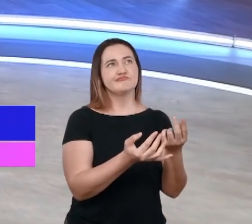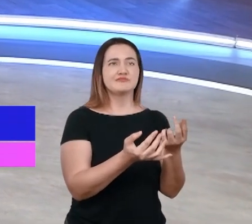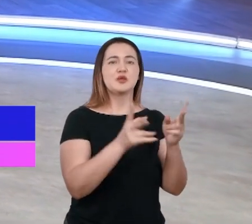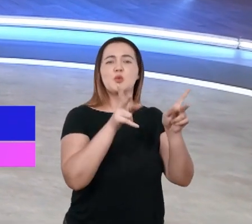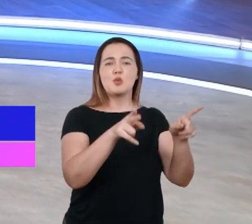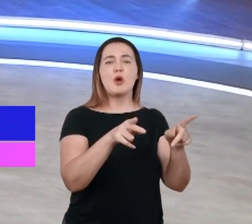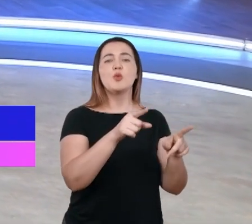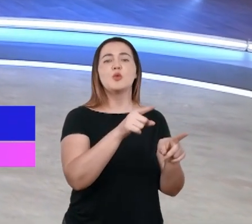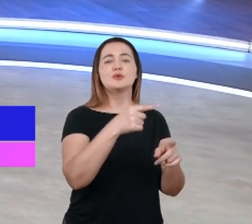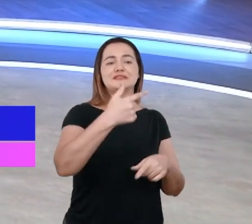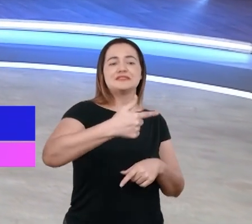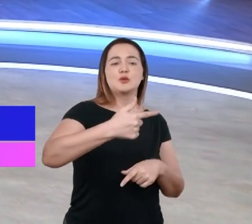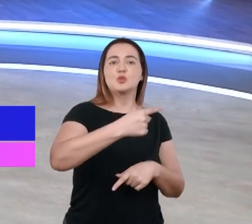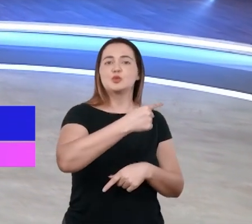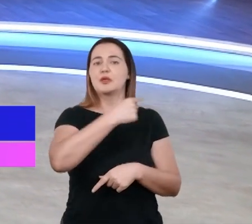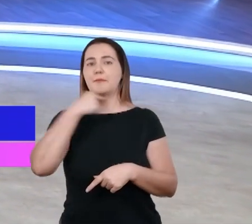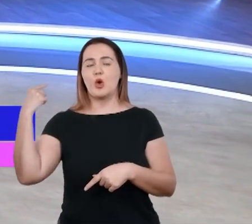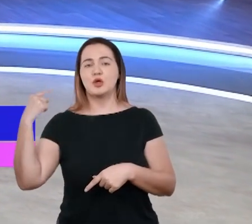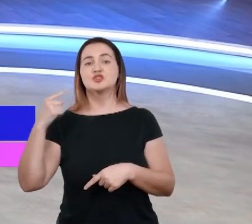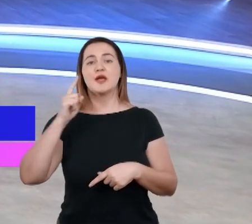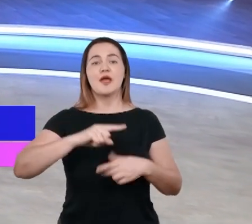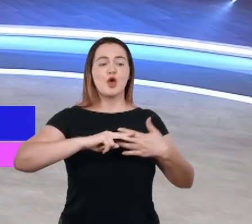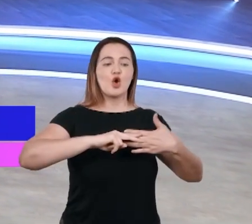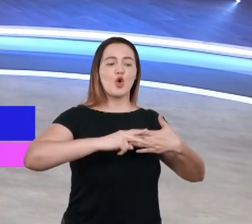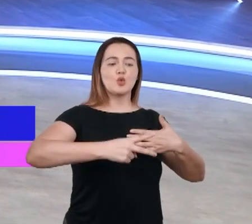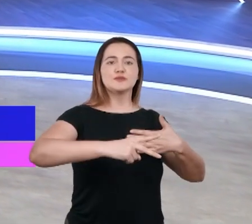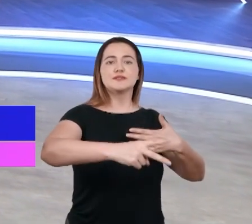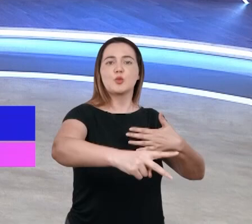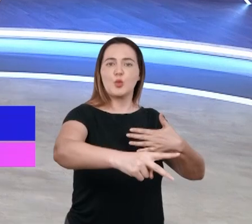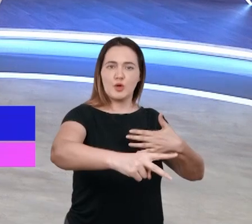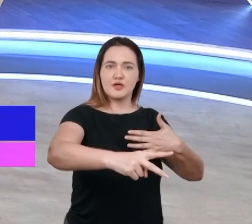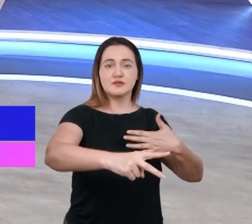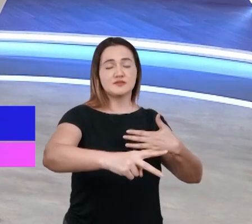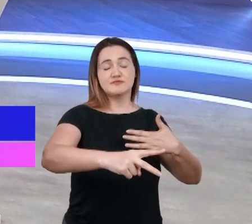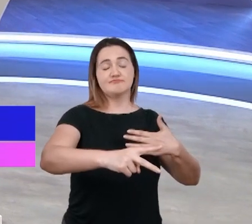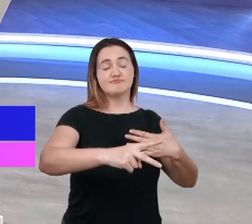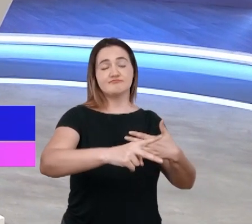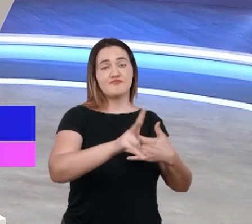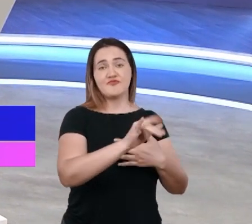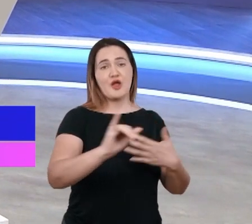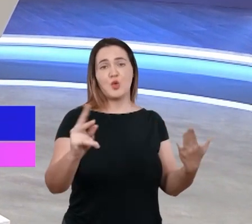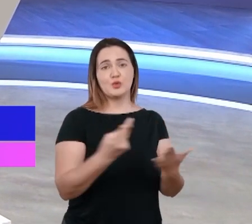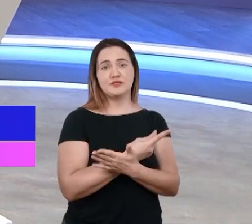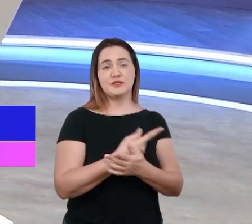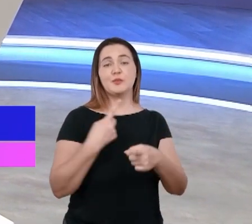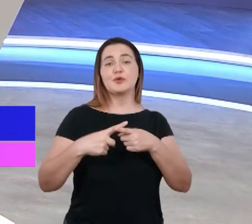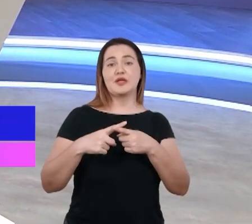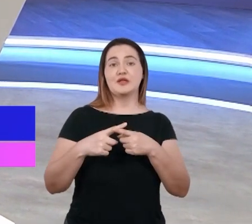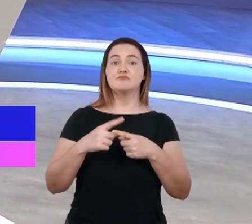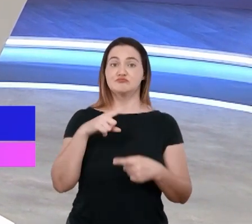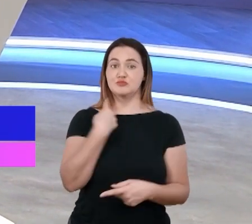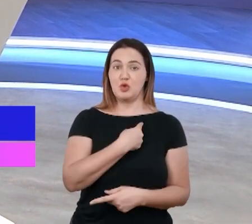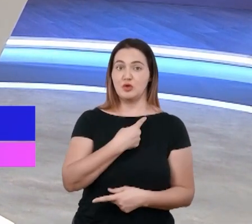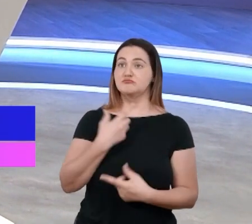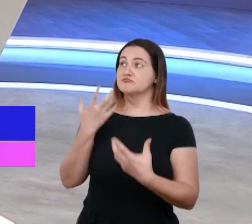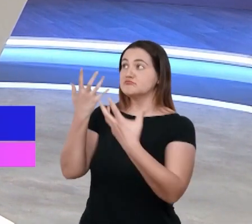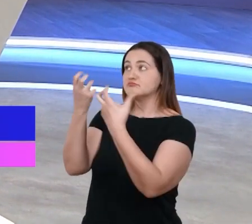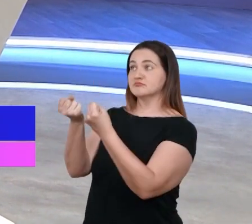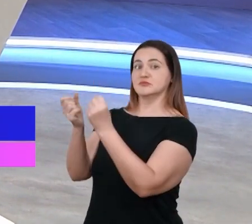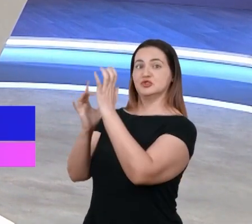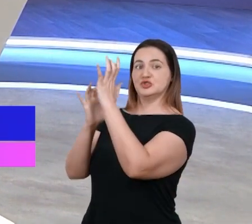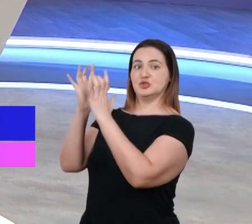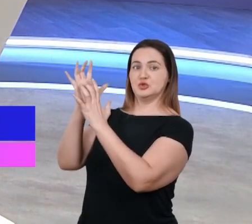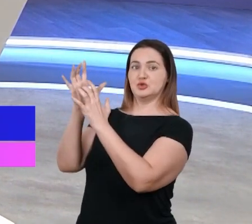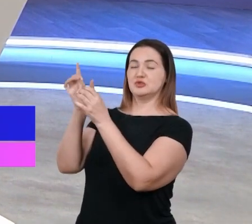morte são, na verdade, consequências inevitáveis quando nós nos desconectamos